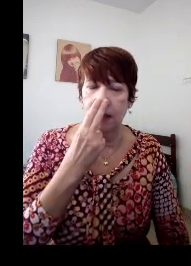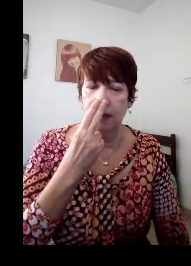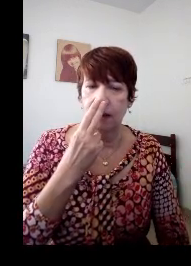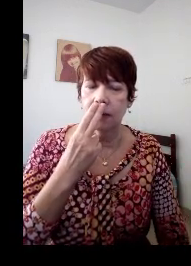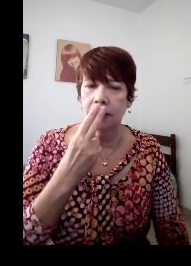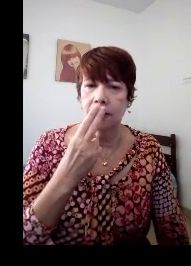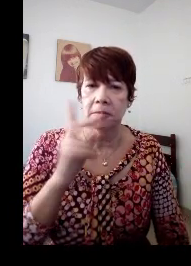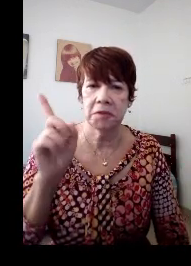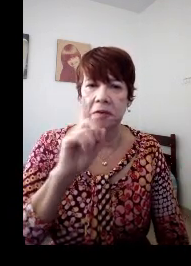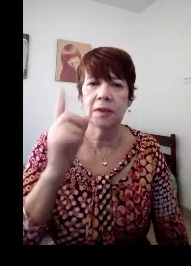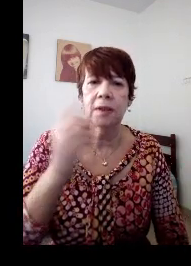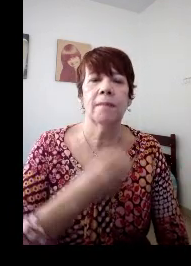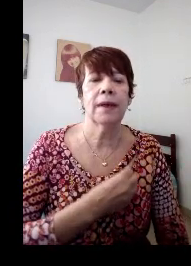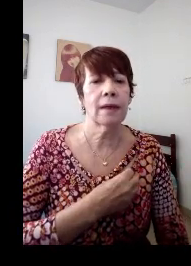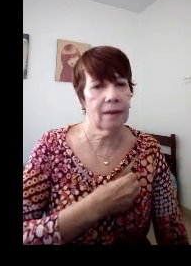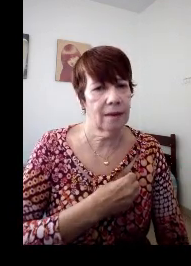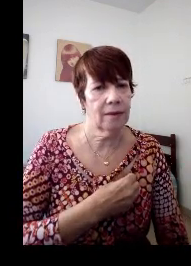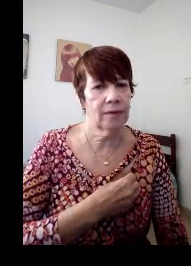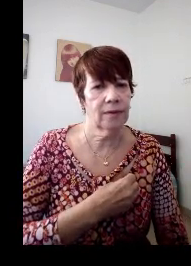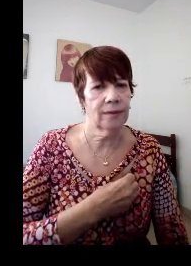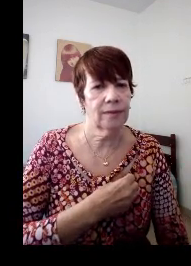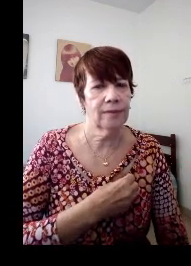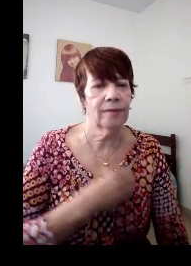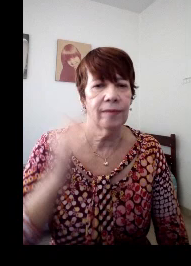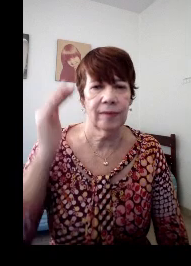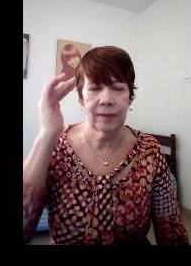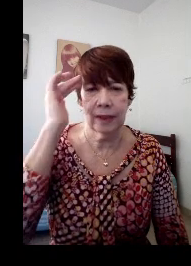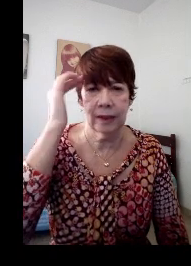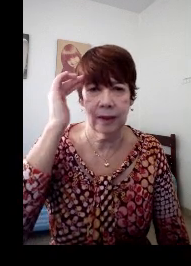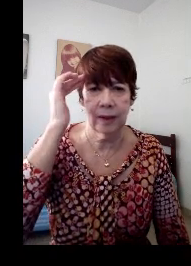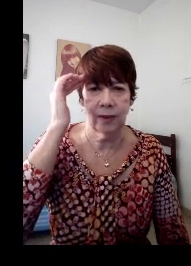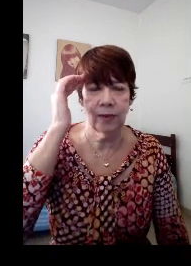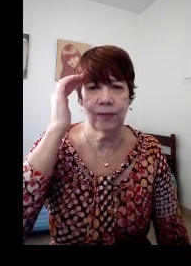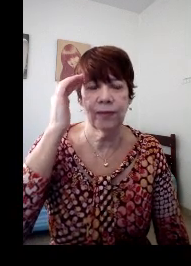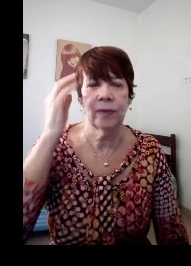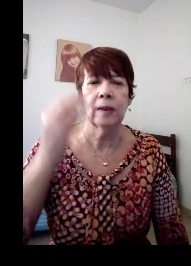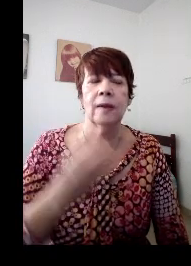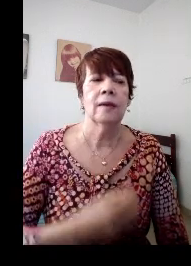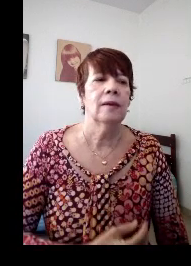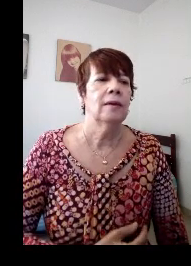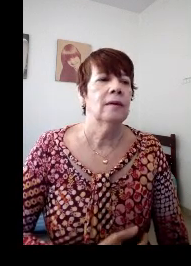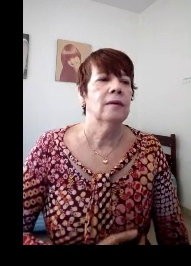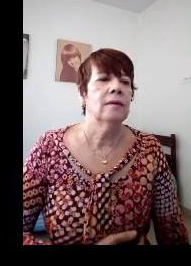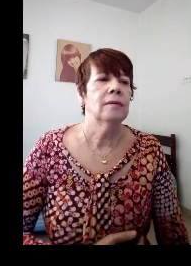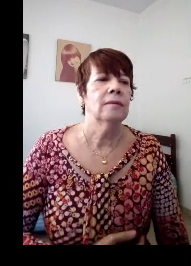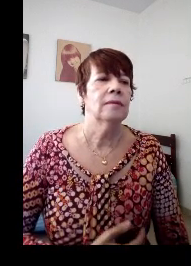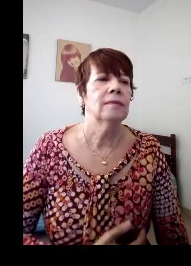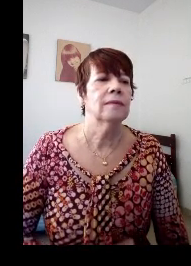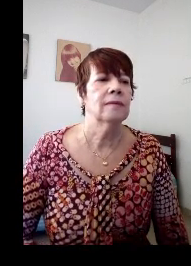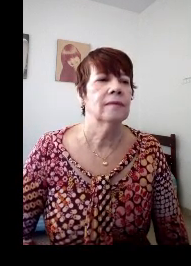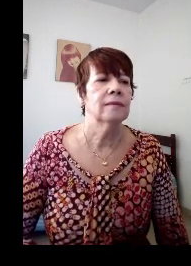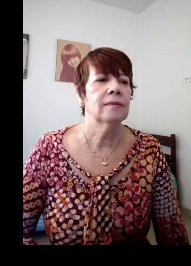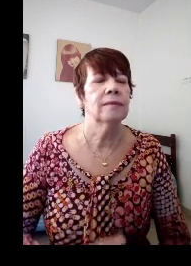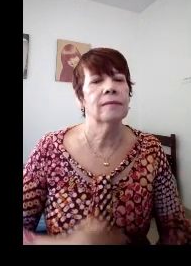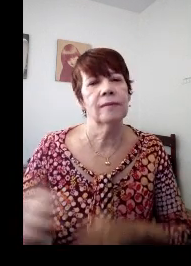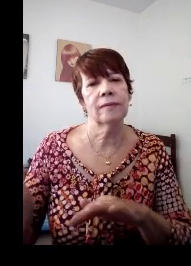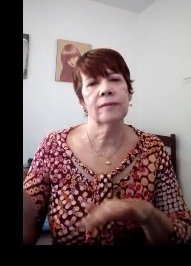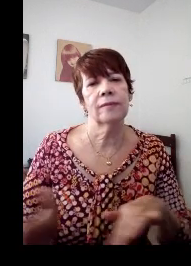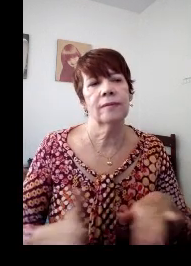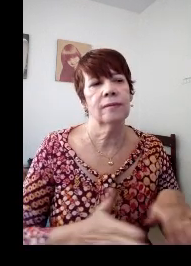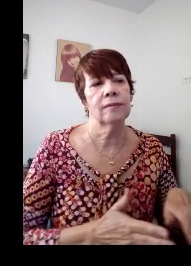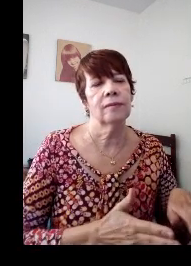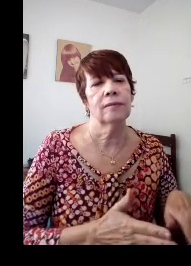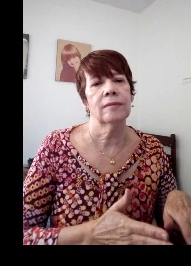das pessoas que falam de Cristo, que exorta,